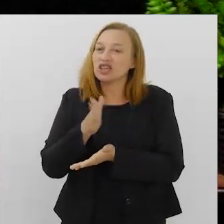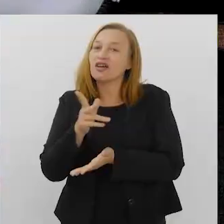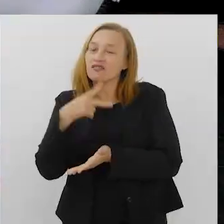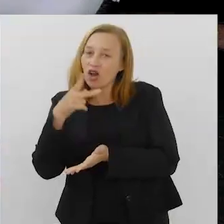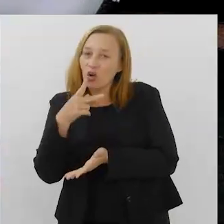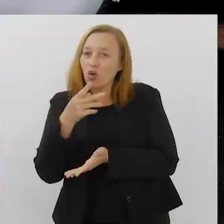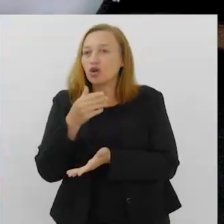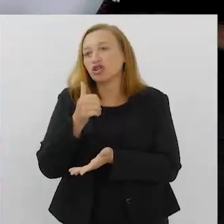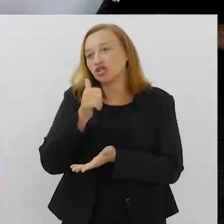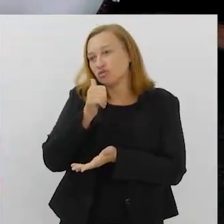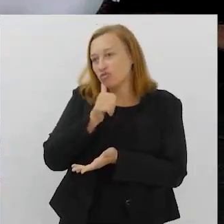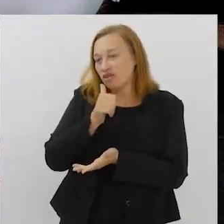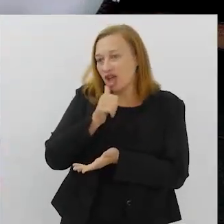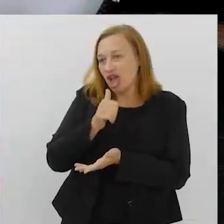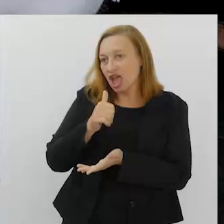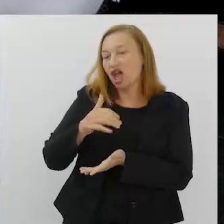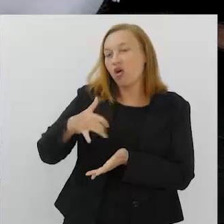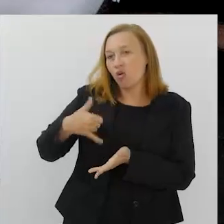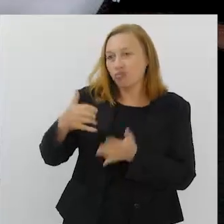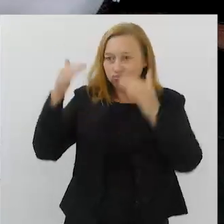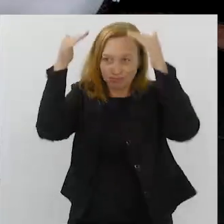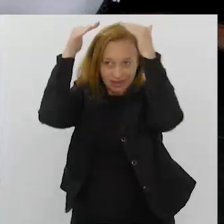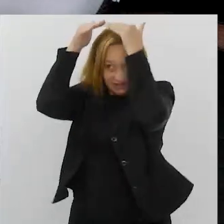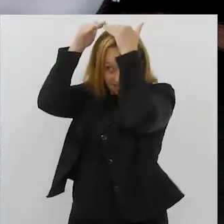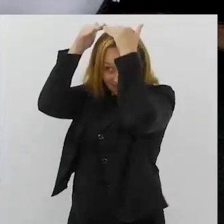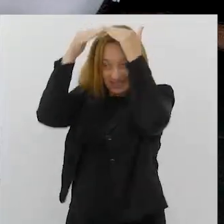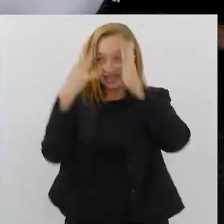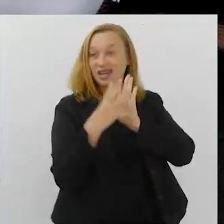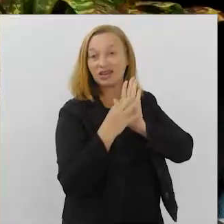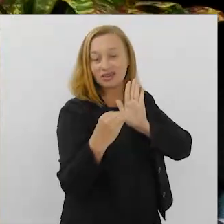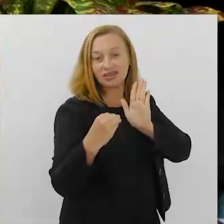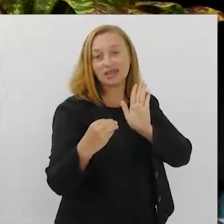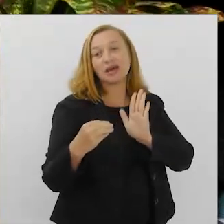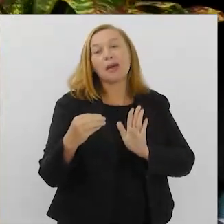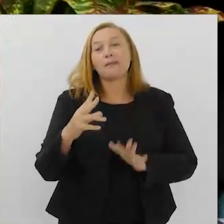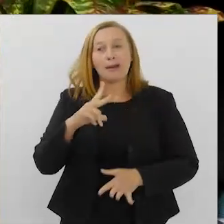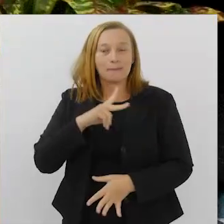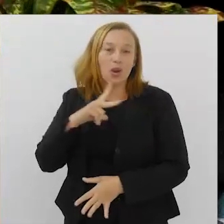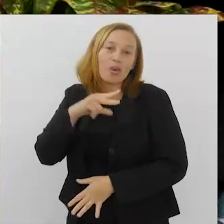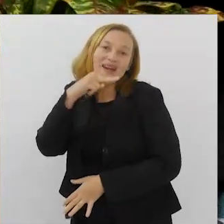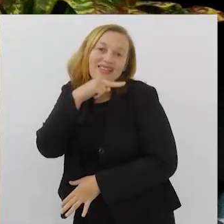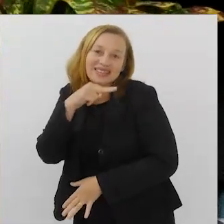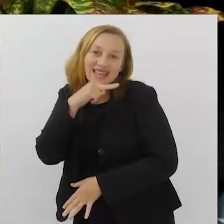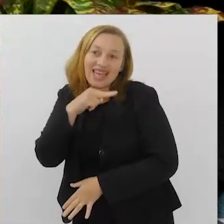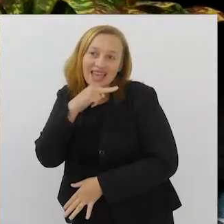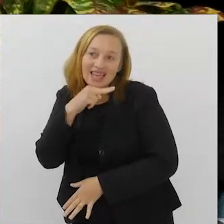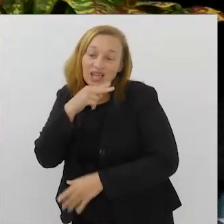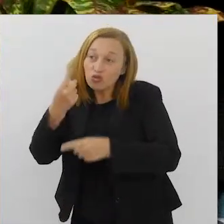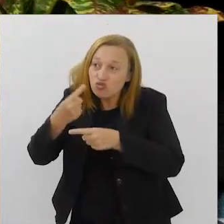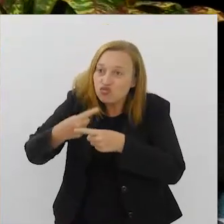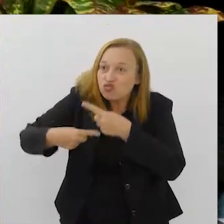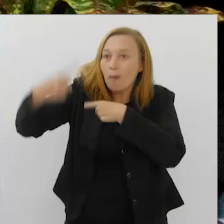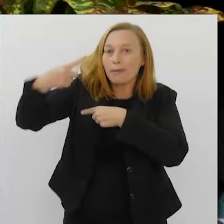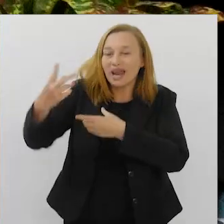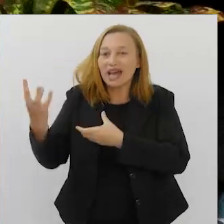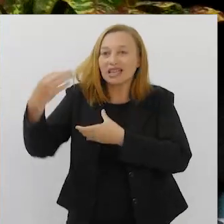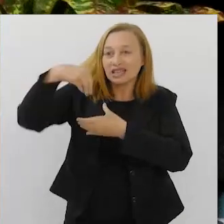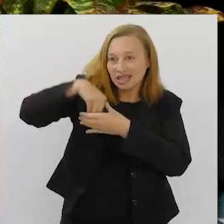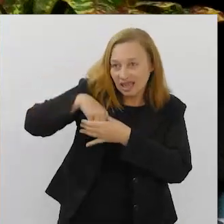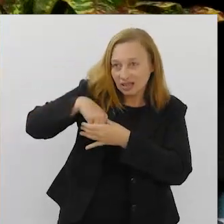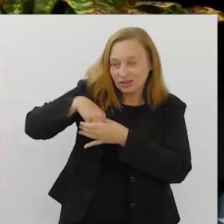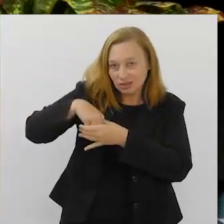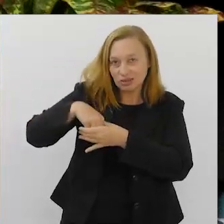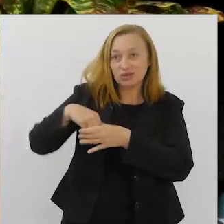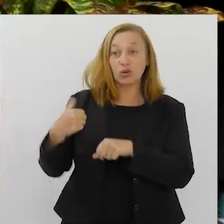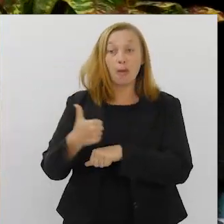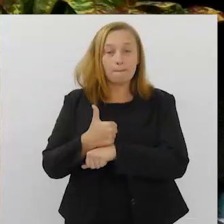gente falou da bailarina, que eu imagino que ela deve hoje ser um exemplo enorme para a própria neta, para a neta se superar dentro